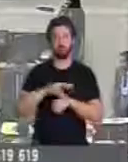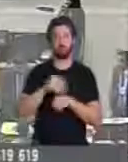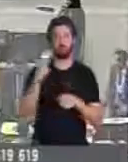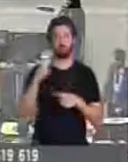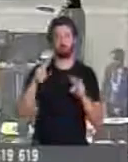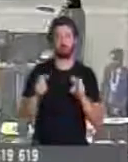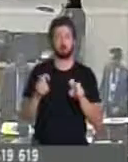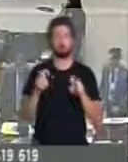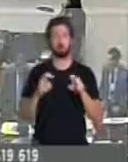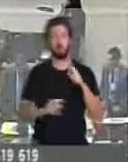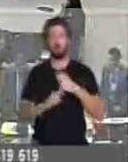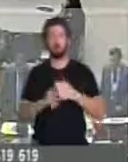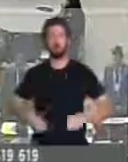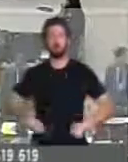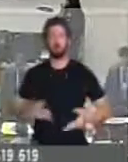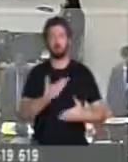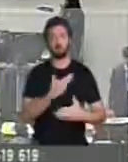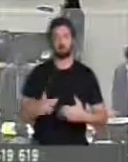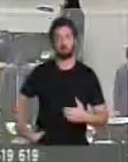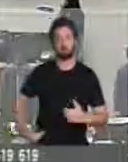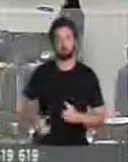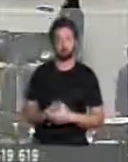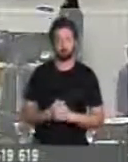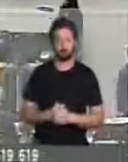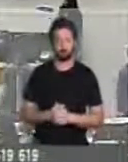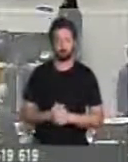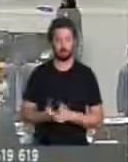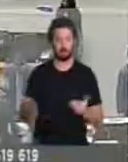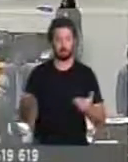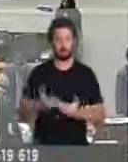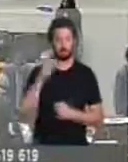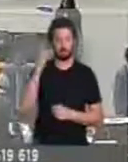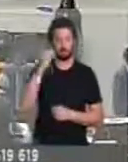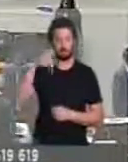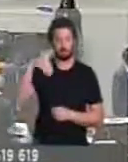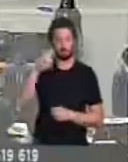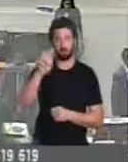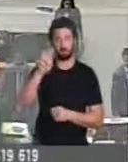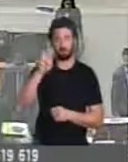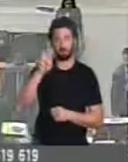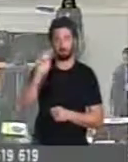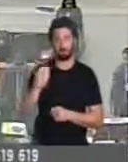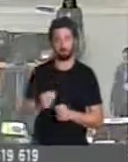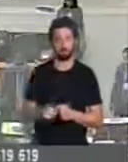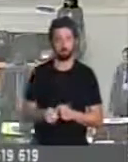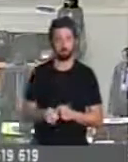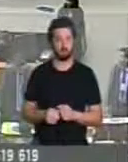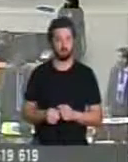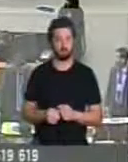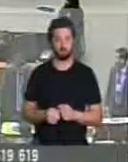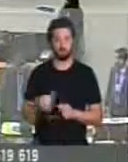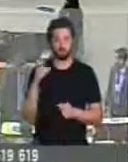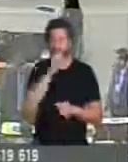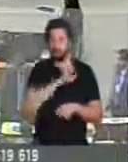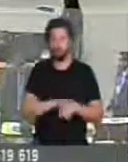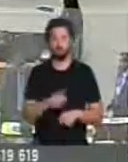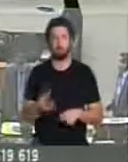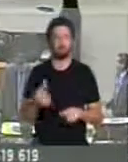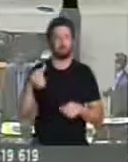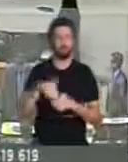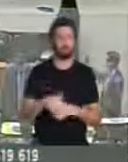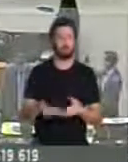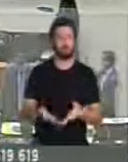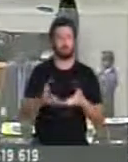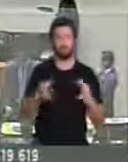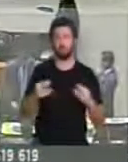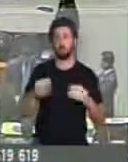que trata de limitar gastos públicos. Deputado André Moura. E adiantar o máximo que puder a votação e pedir